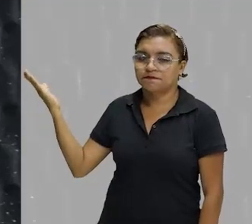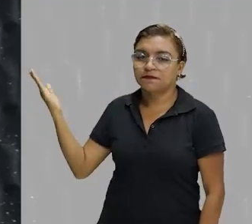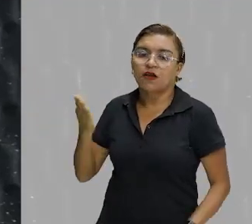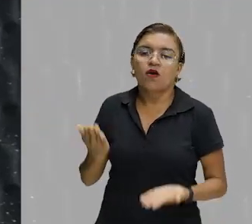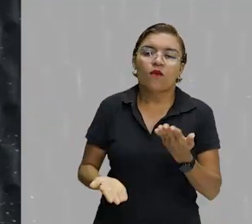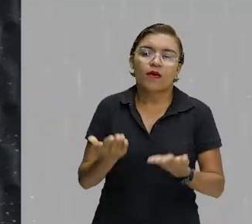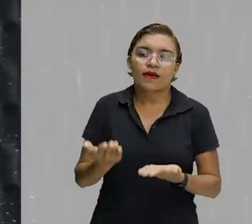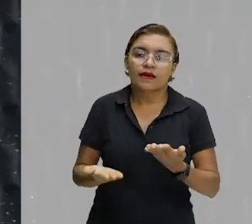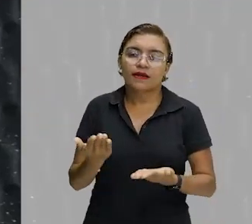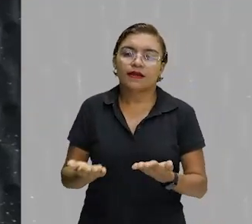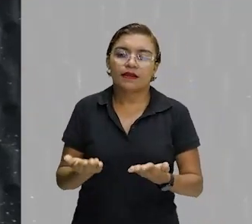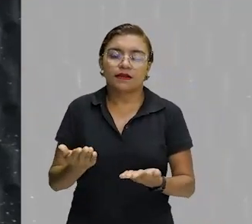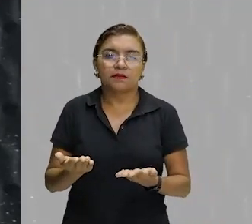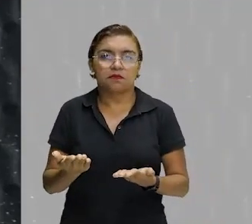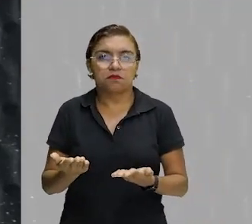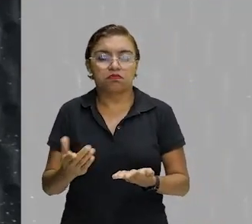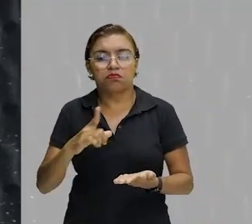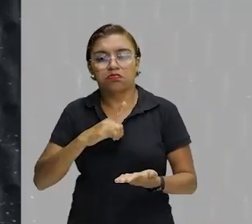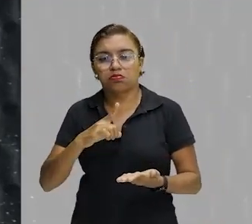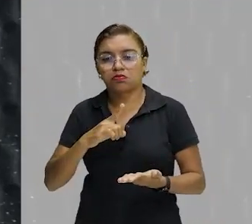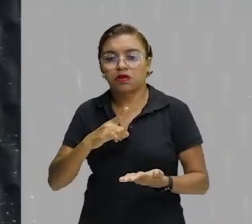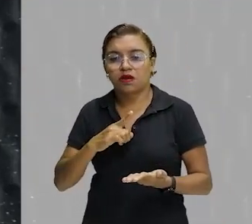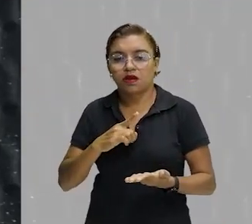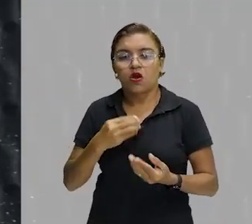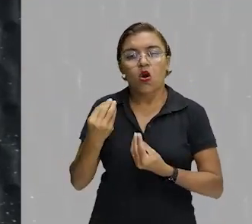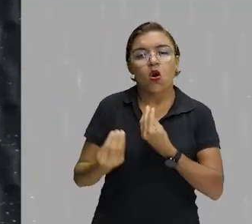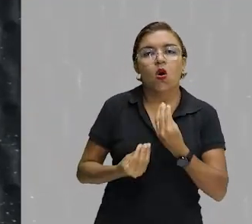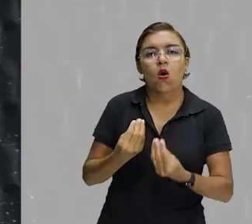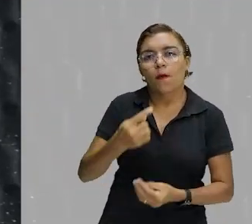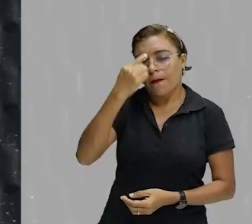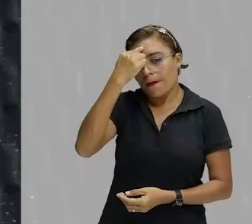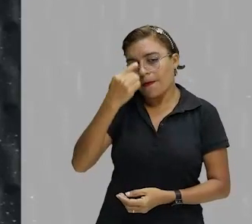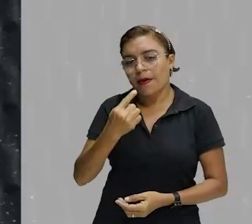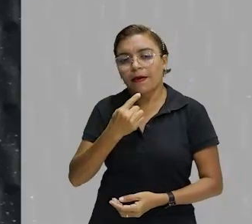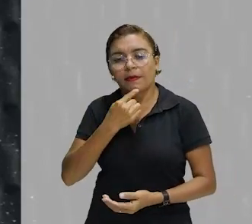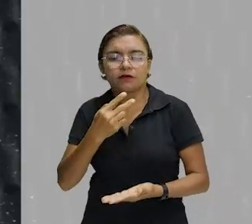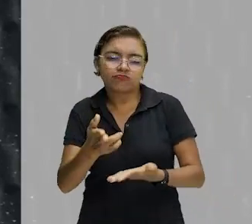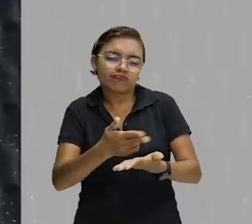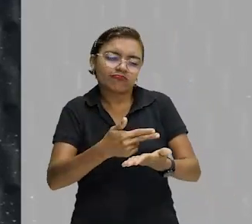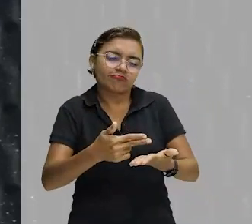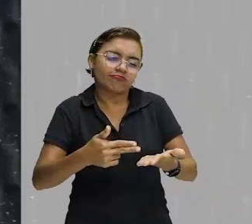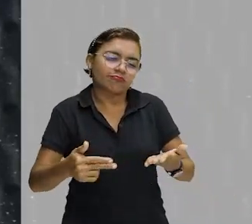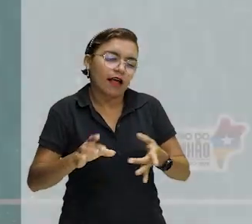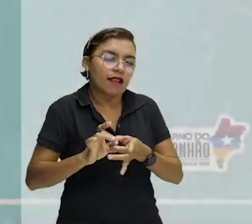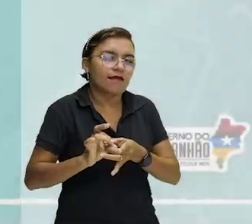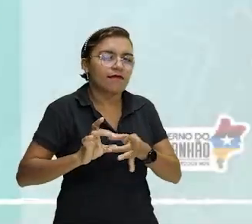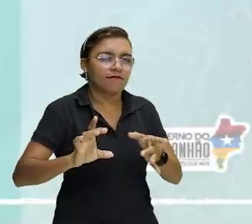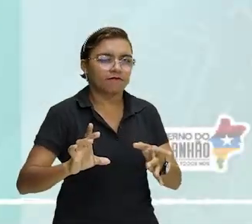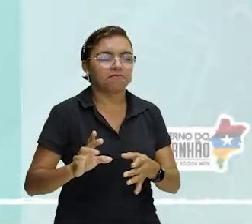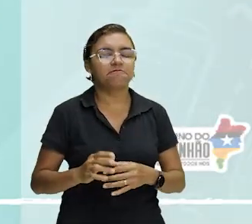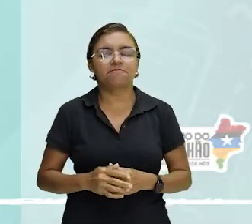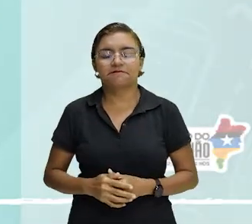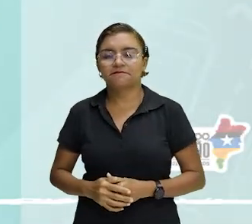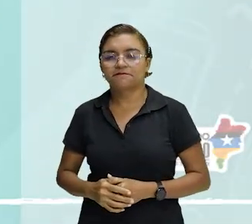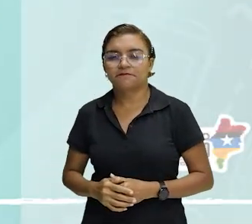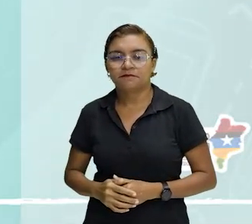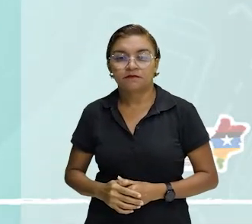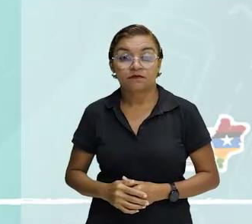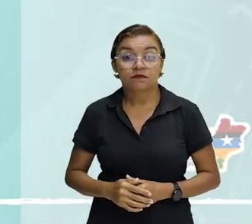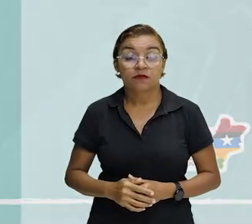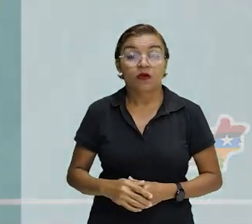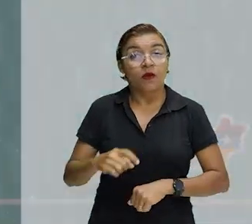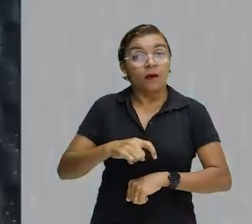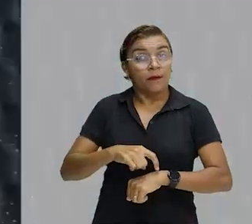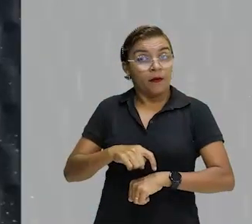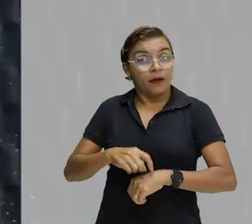equilíbrio simétrico, onde ele se rebate, o equilíbrio assimétrico, mas, né, é livre. Quando a gente fala